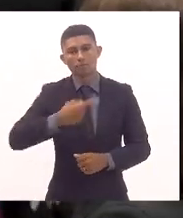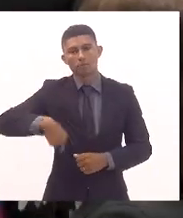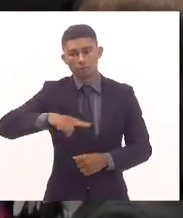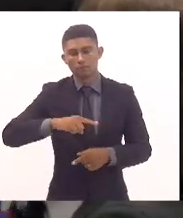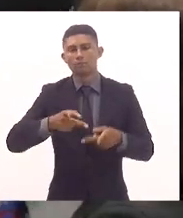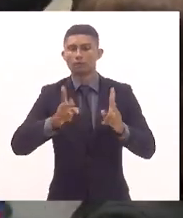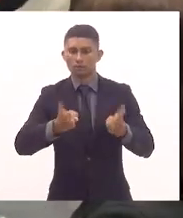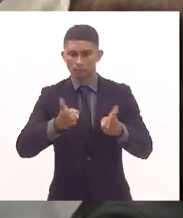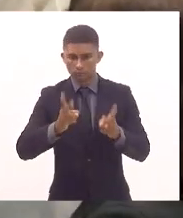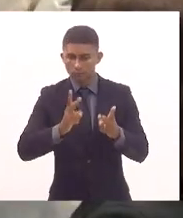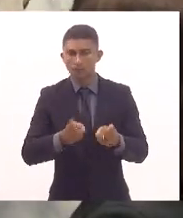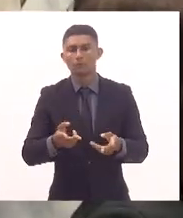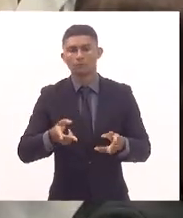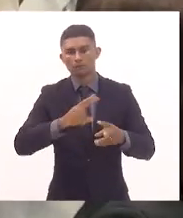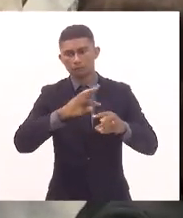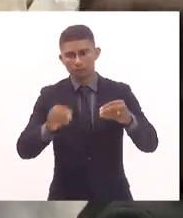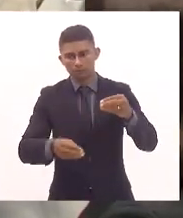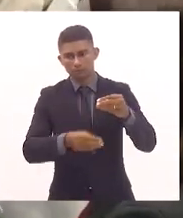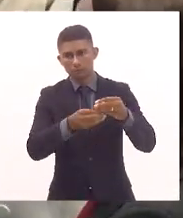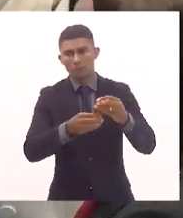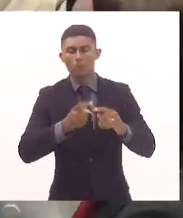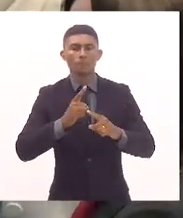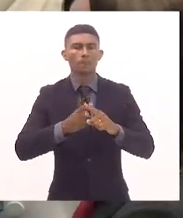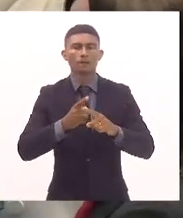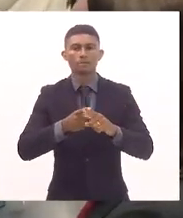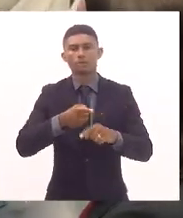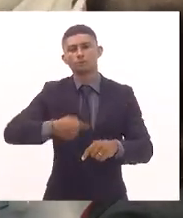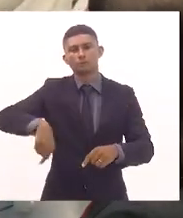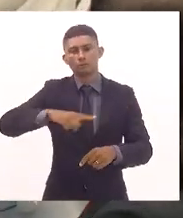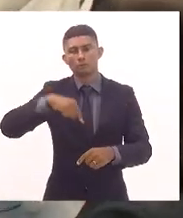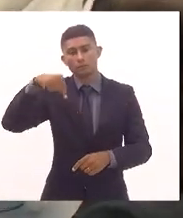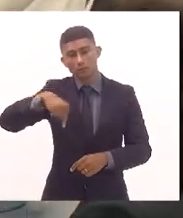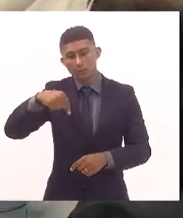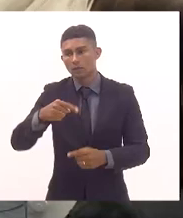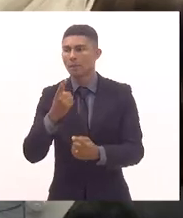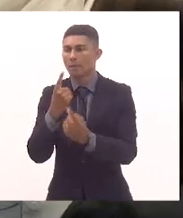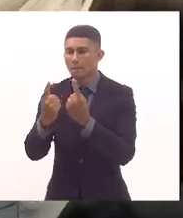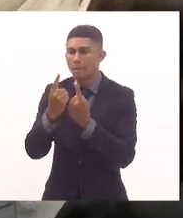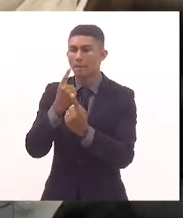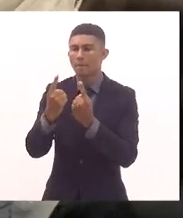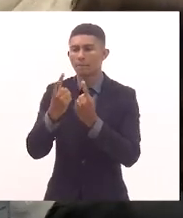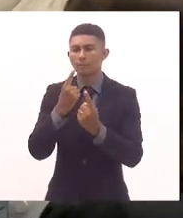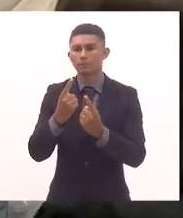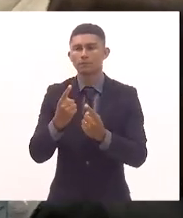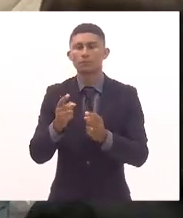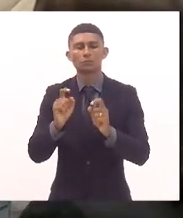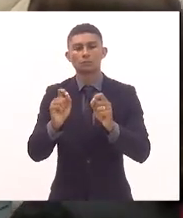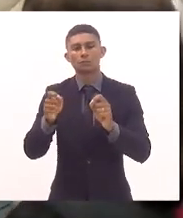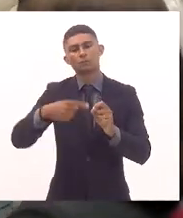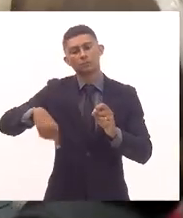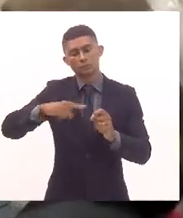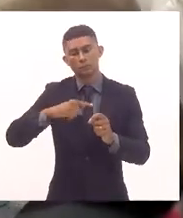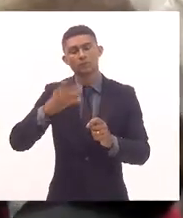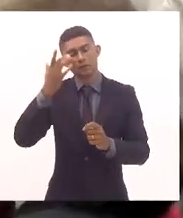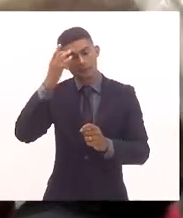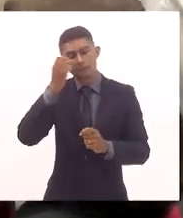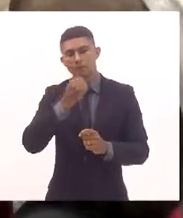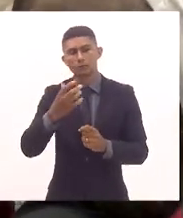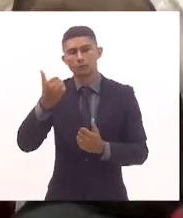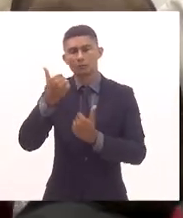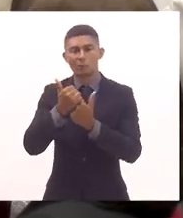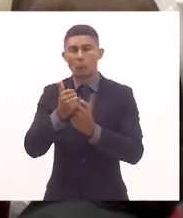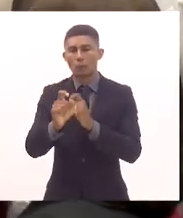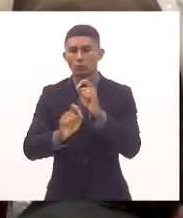o nosso destaque. Porque a gente fez um debate aqui, que a gente defendeu a